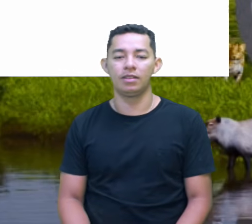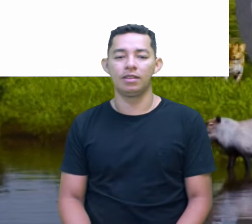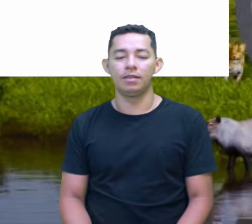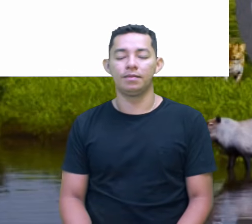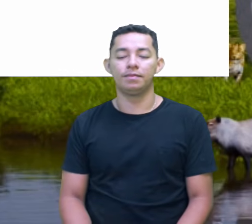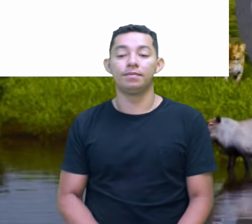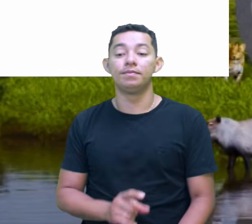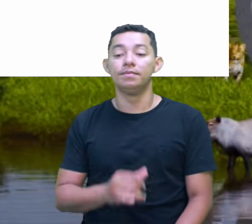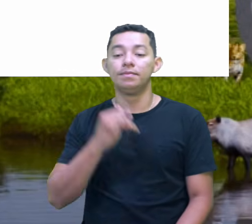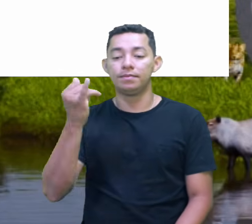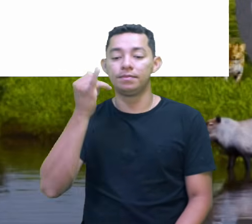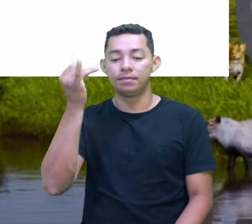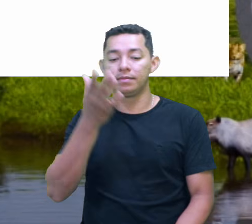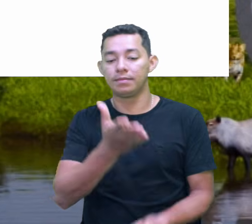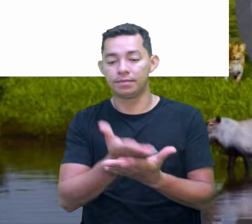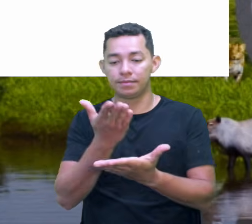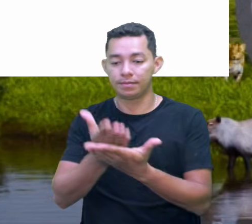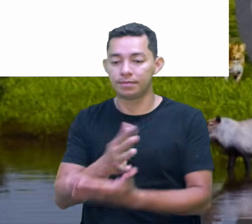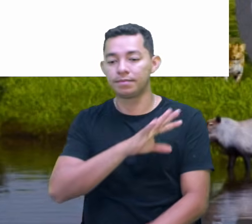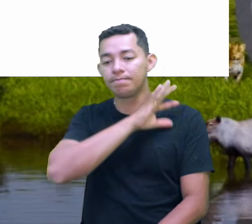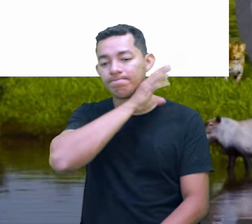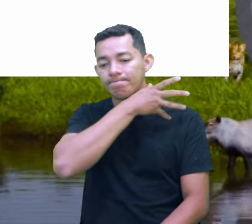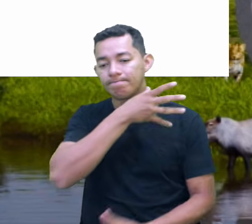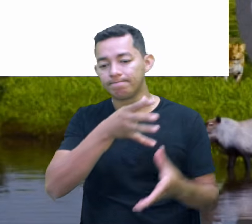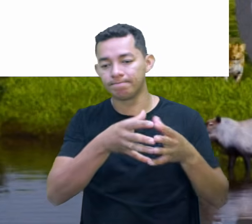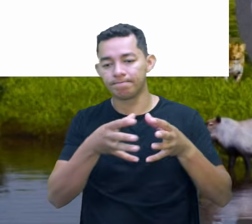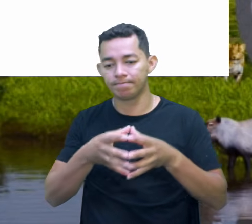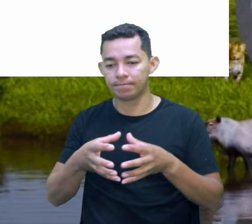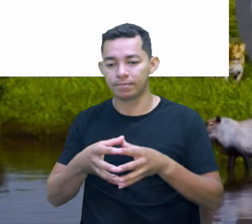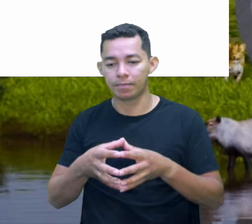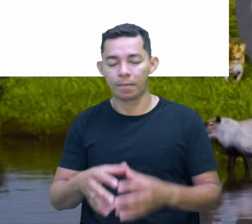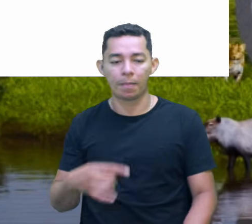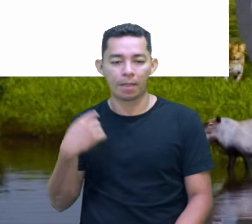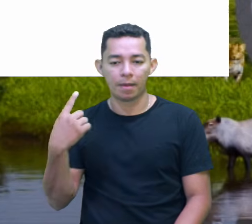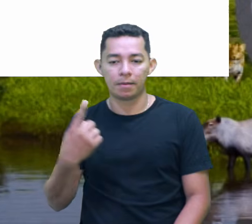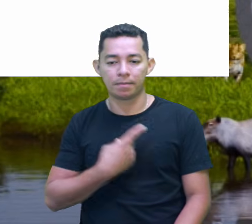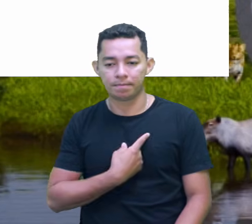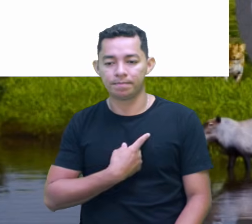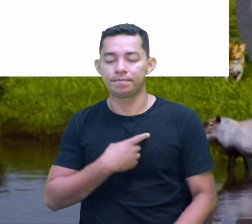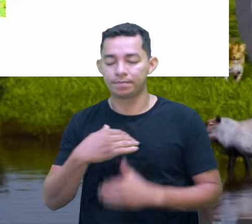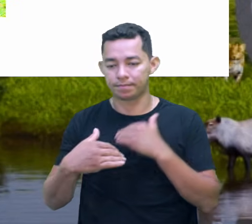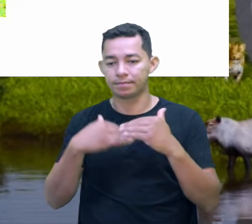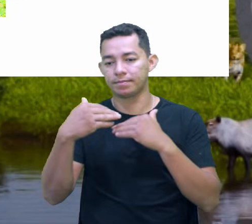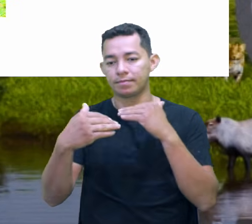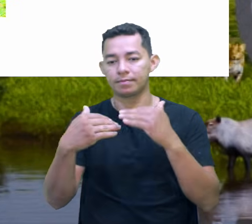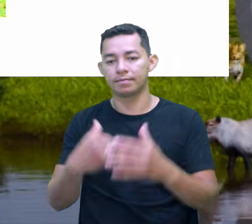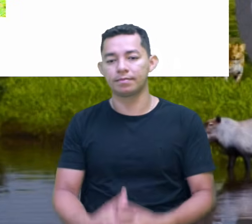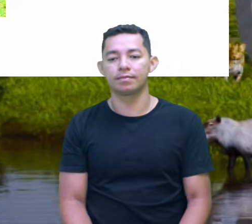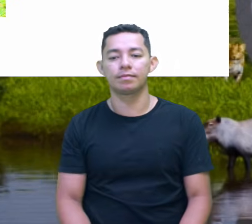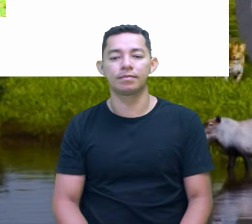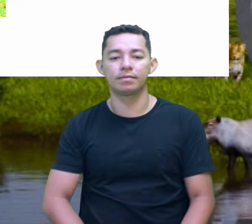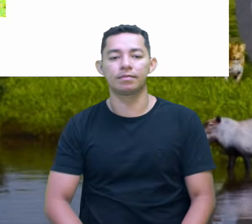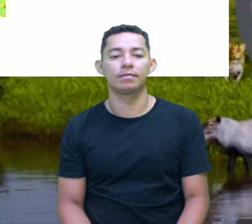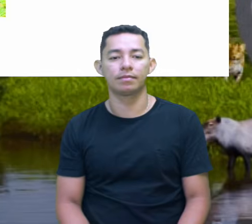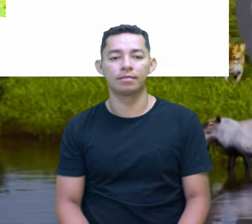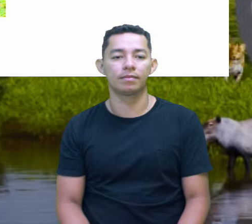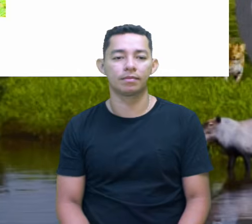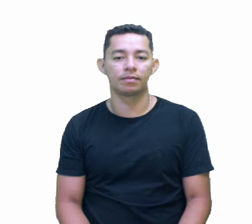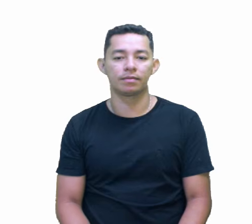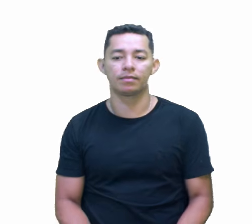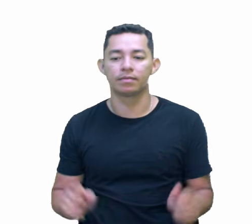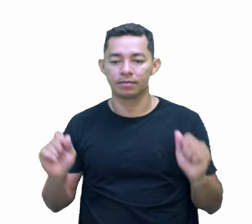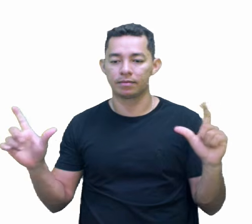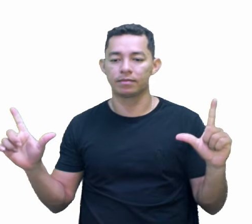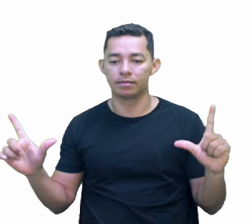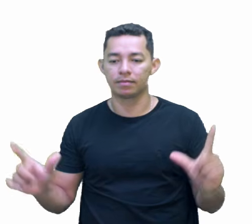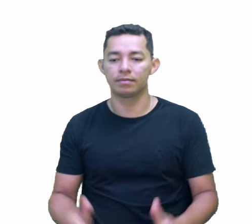são importantes para se estudar uma determinada espécie, quando a gente está na autoecologia. Então, joga na tela